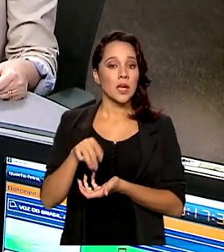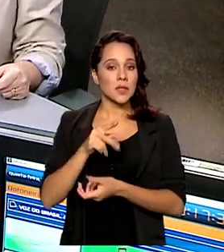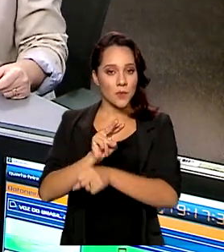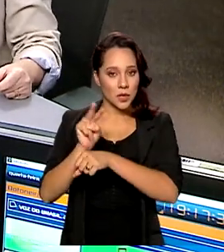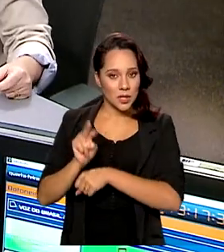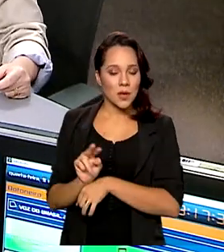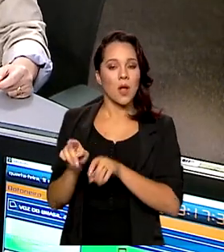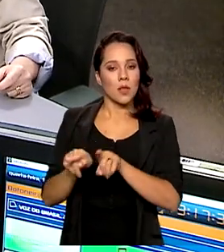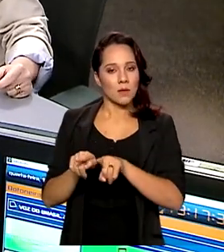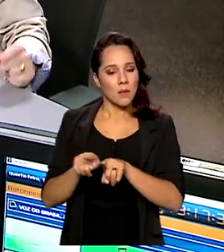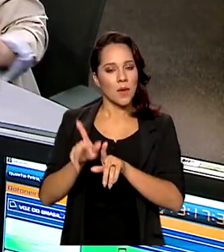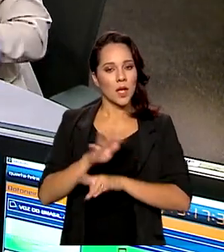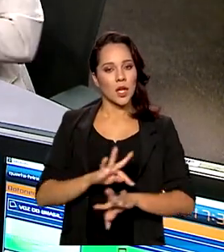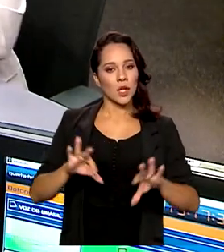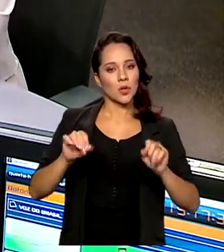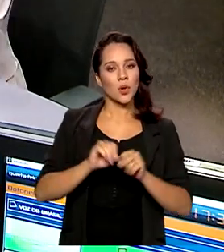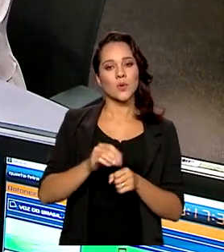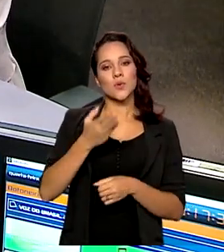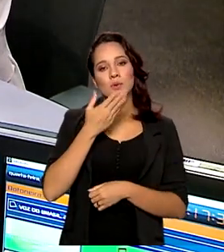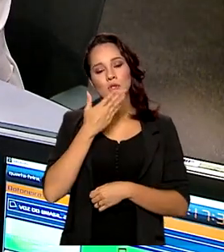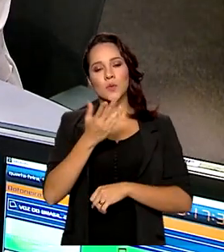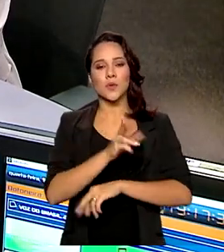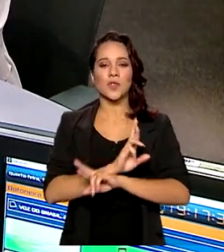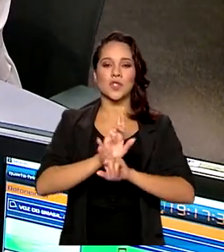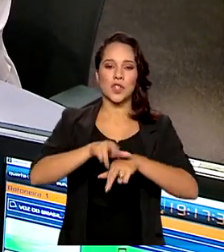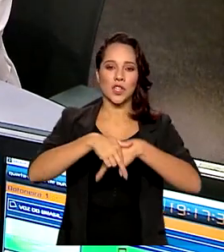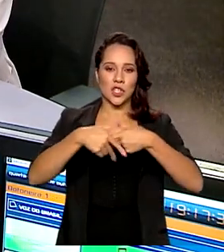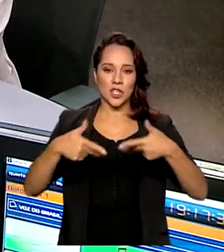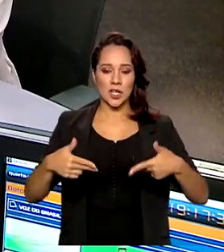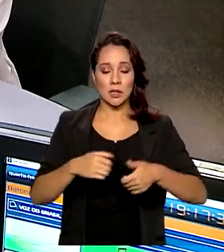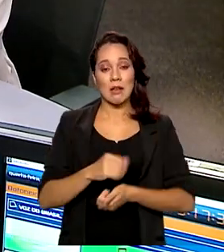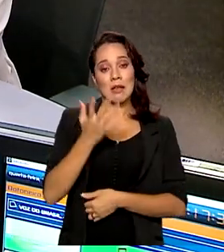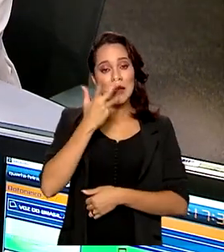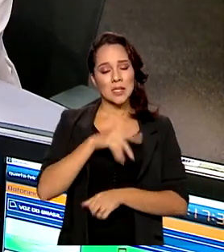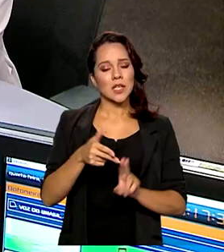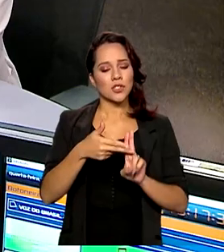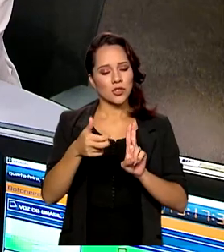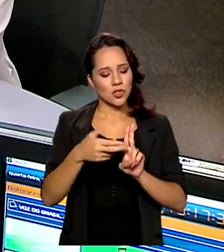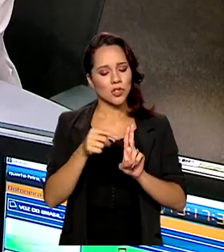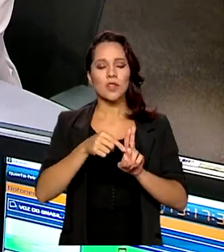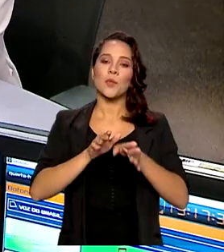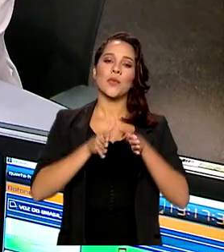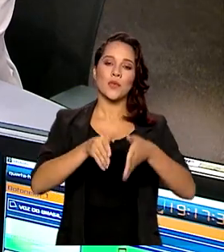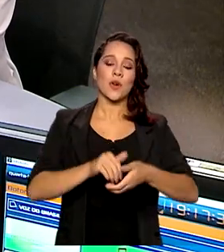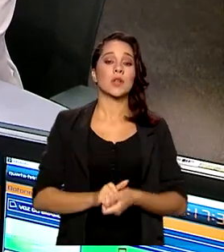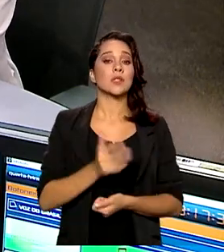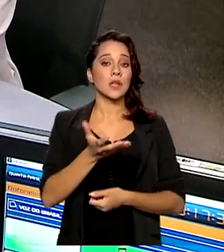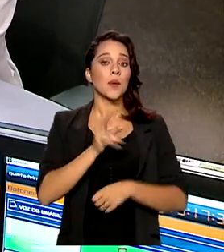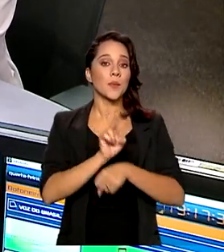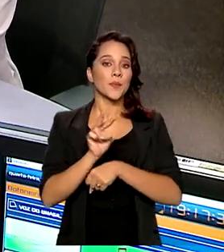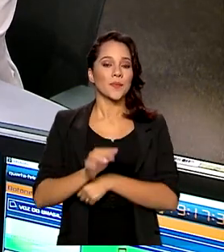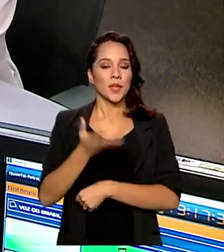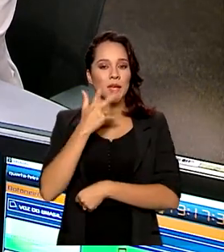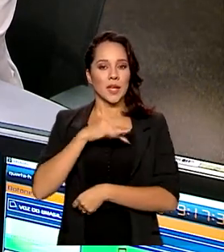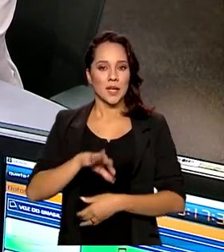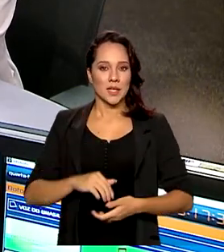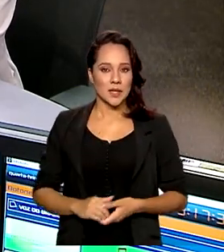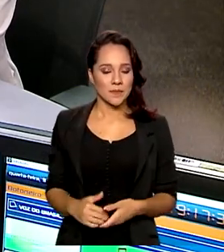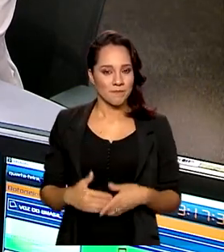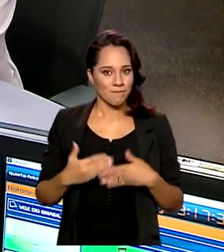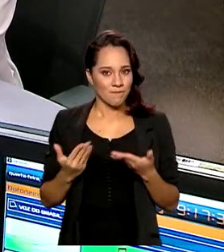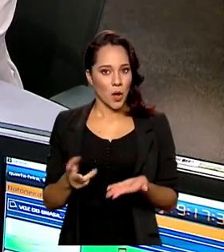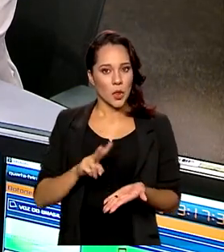proteção chegue em todas as etnias. E as crianças indígenas têm sido também o nosso foco, a gente quer proteger essas crianças.